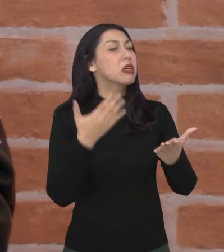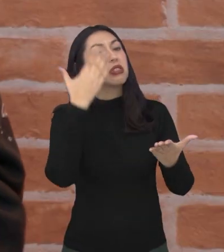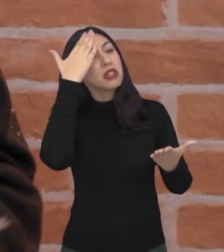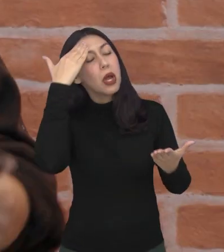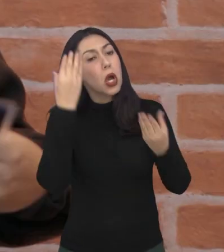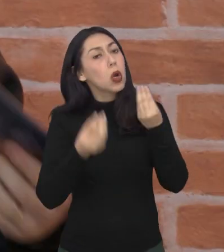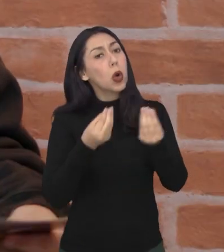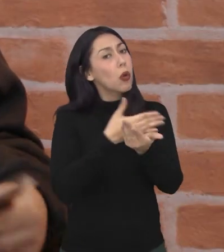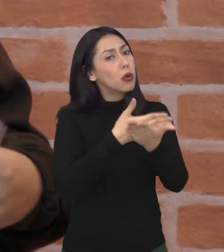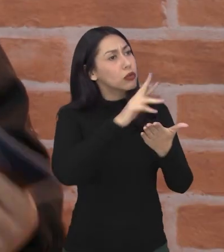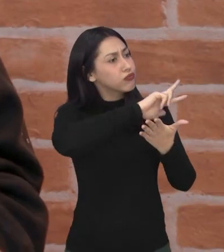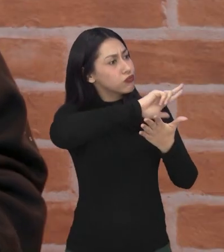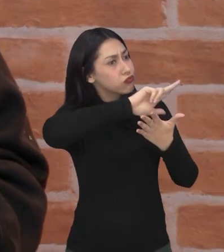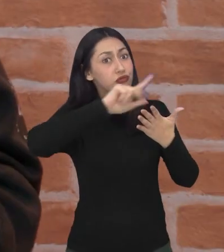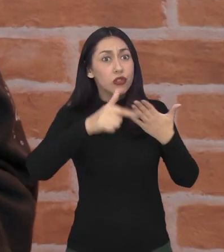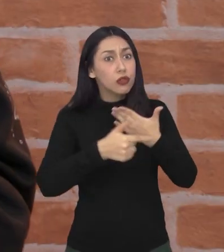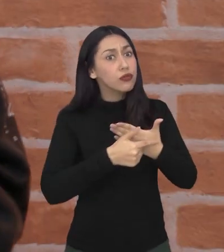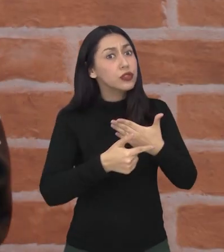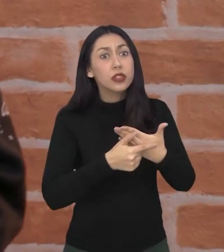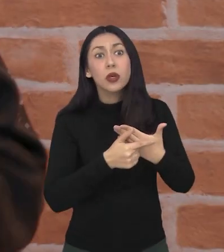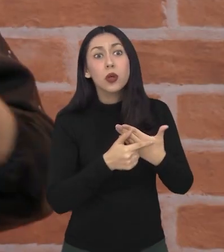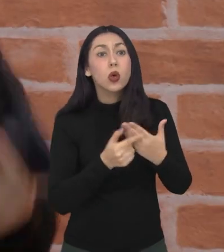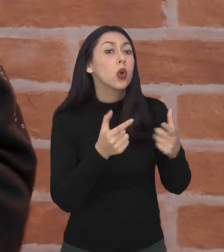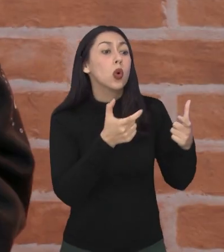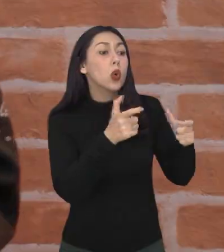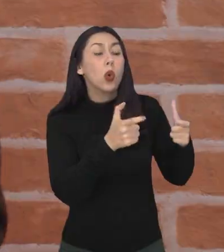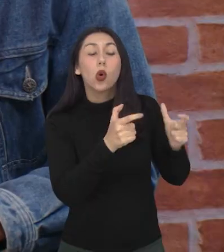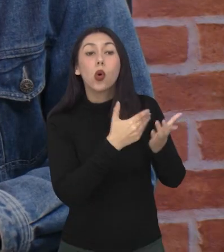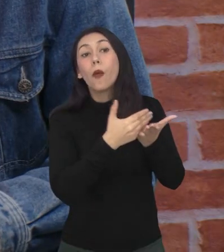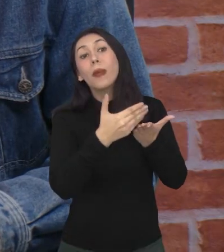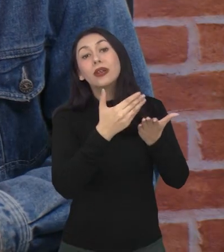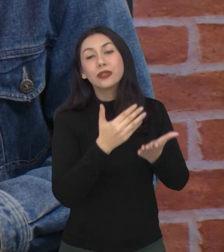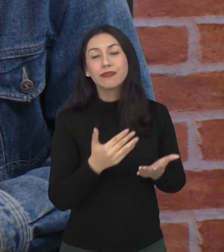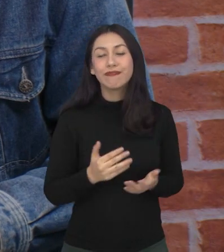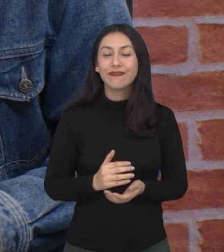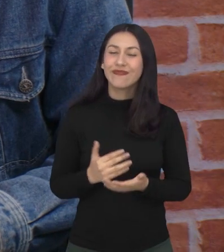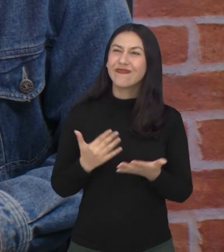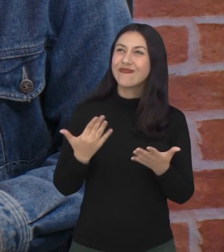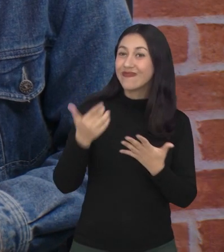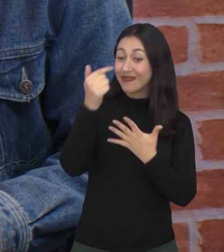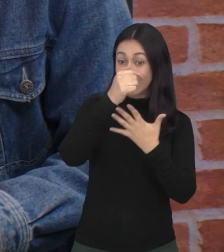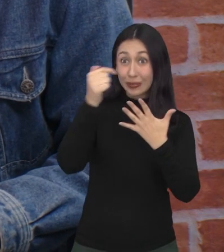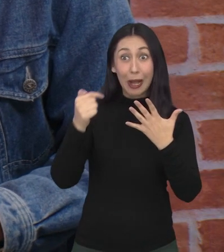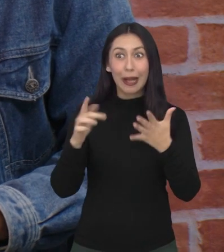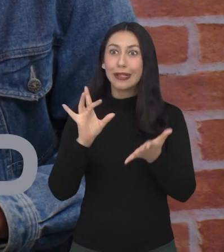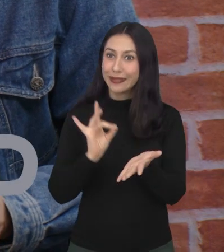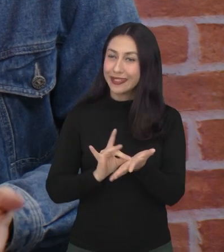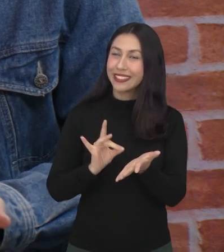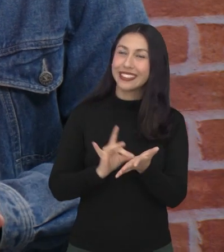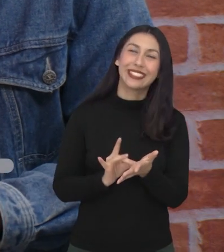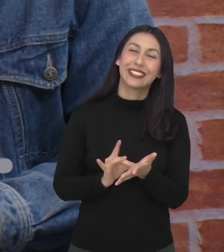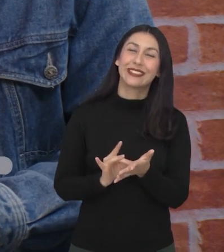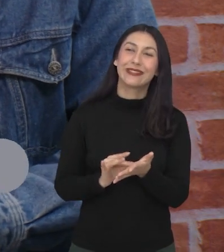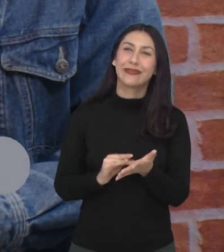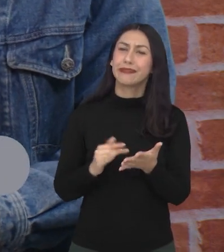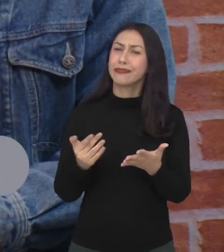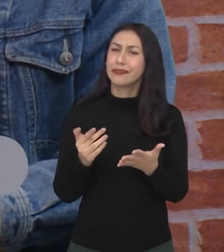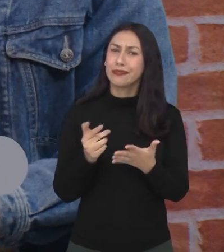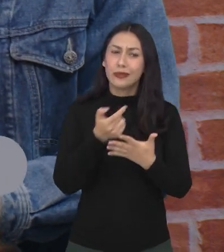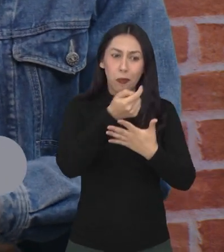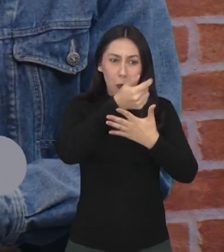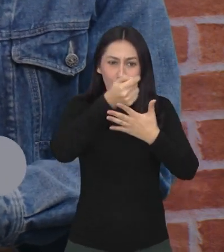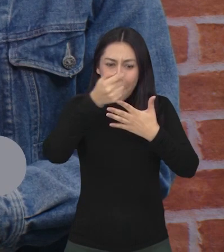Thiagão. E aí, Vitão? Obrigado por ter aceitado o convite. Cara, primeiro eu queria saber de você como é que surgiu isso, jornalista, ator, como é que rolou